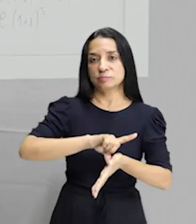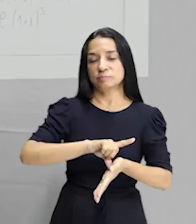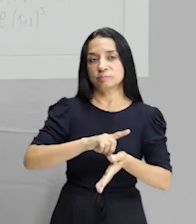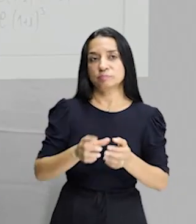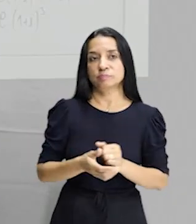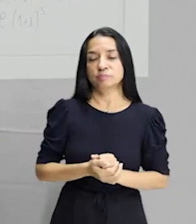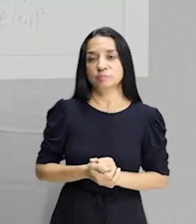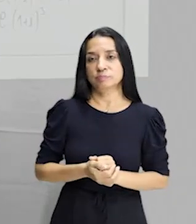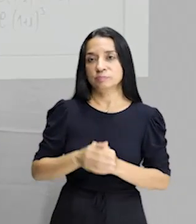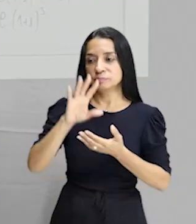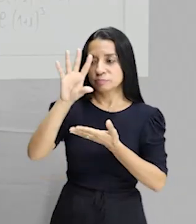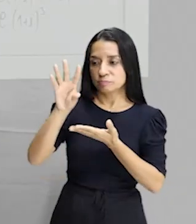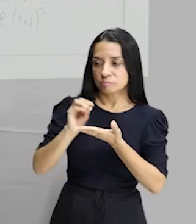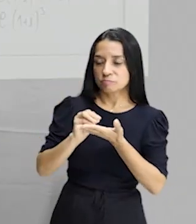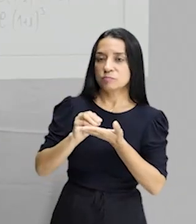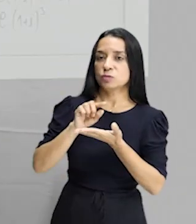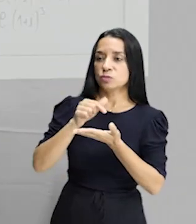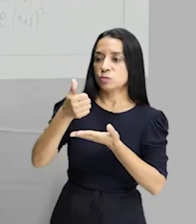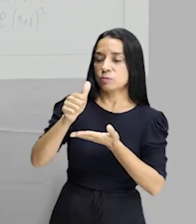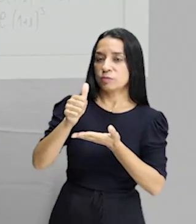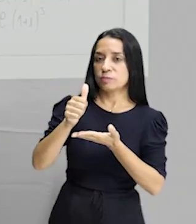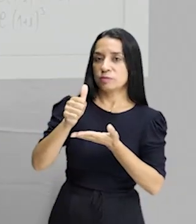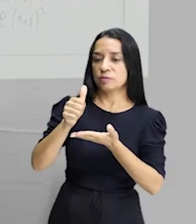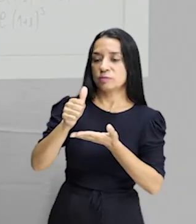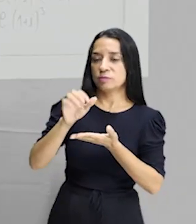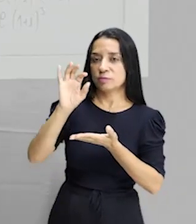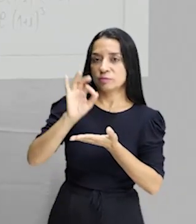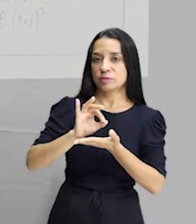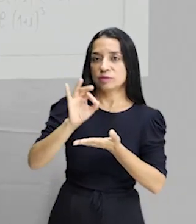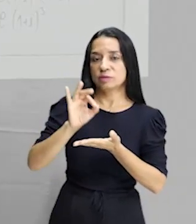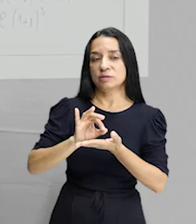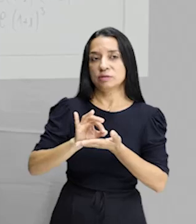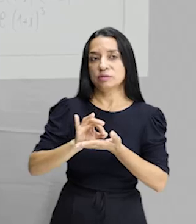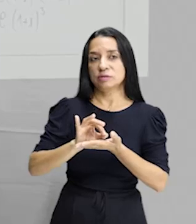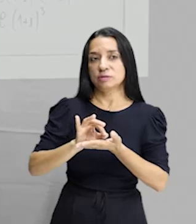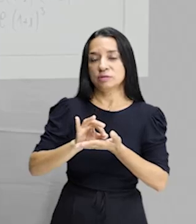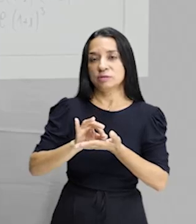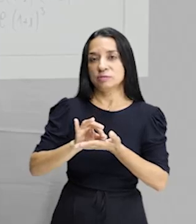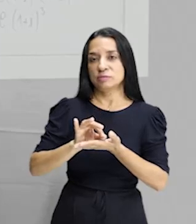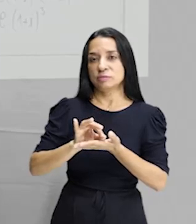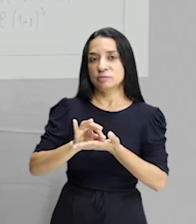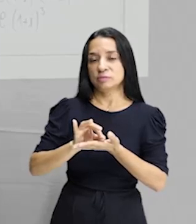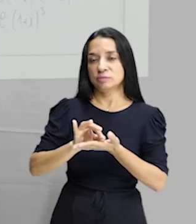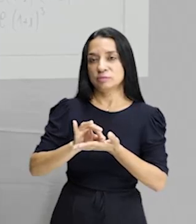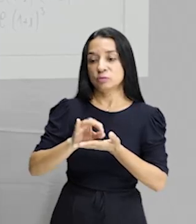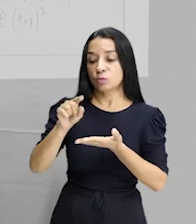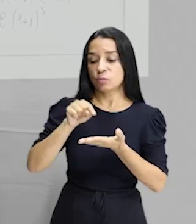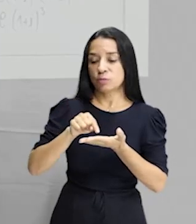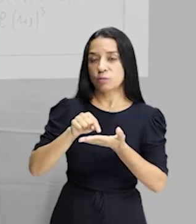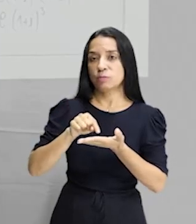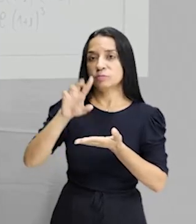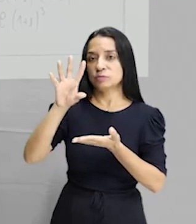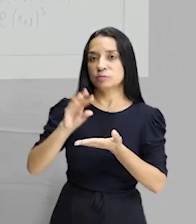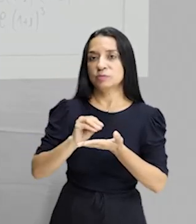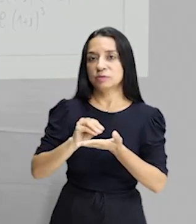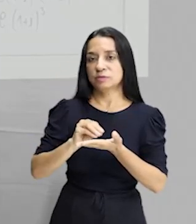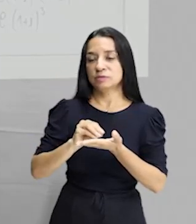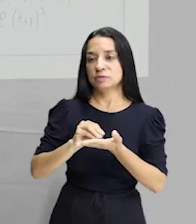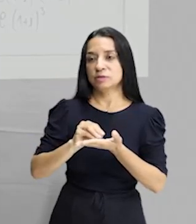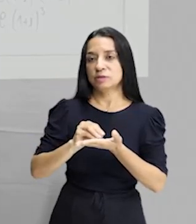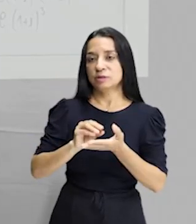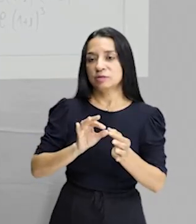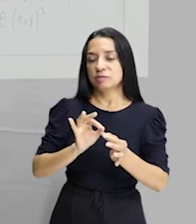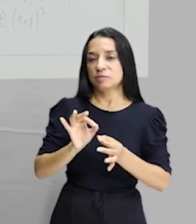vindo do primeiro a taxa vai incidir sobre esse montante E vai